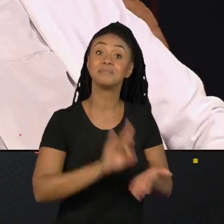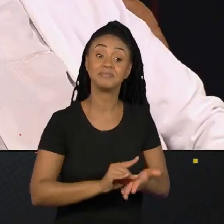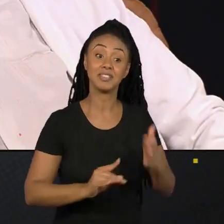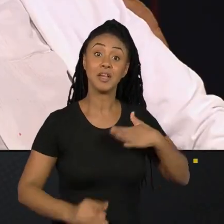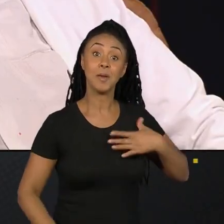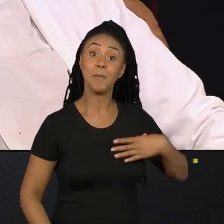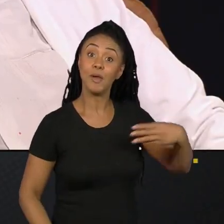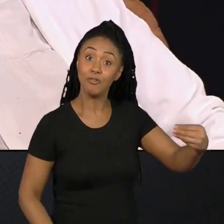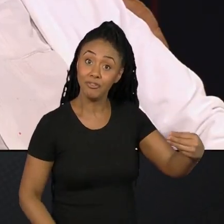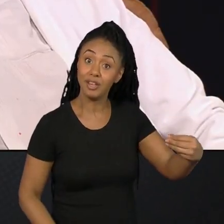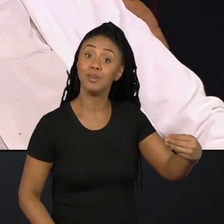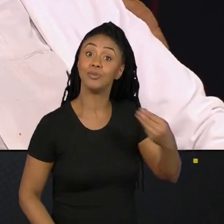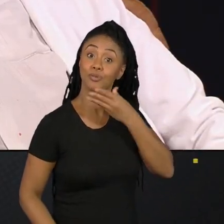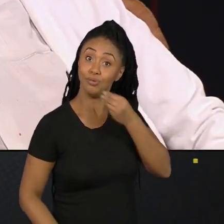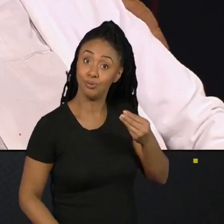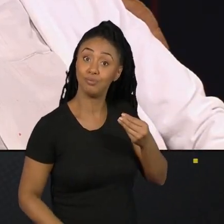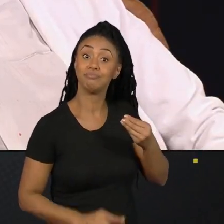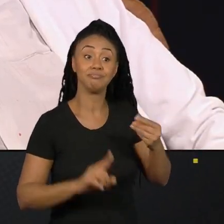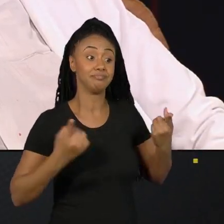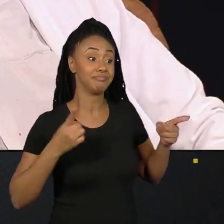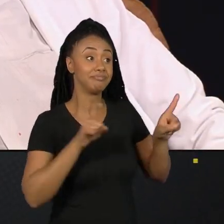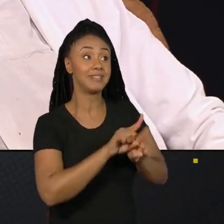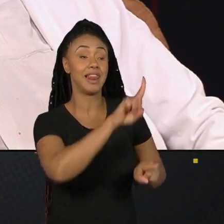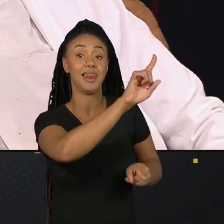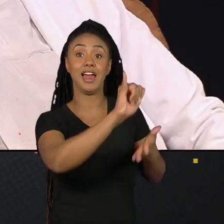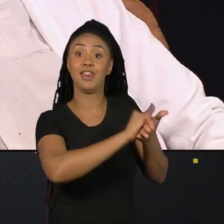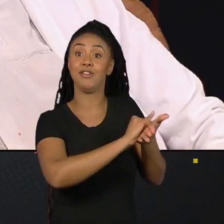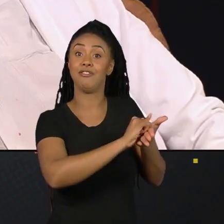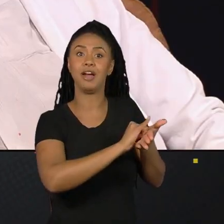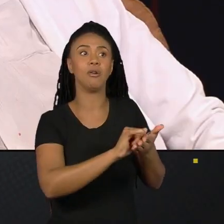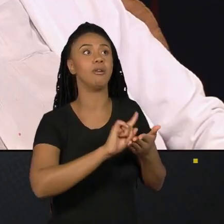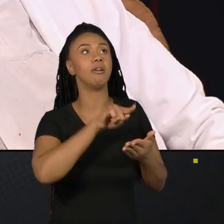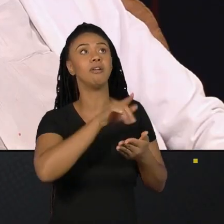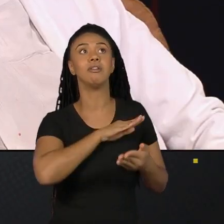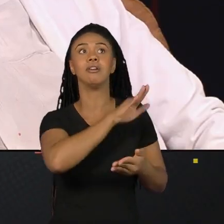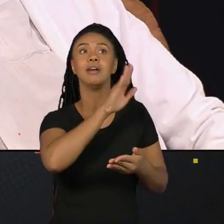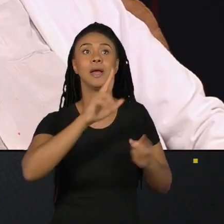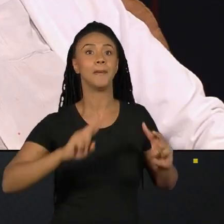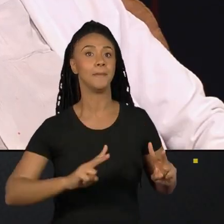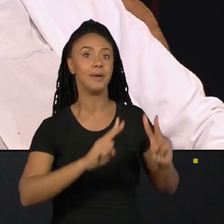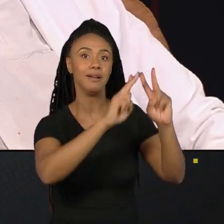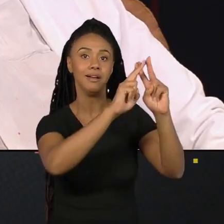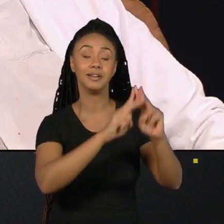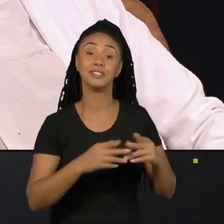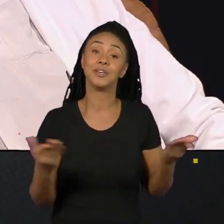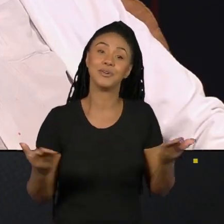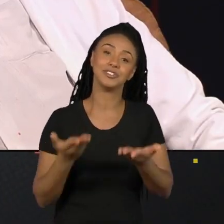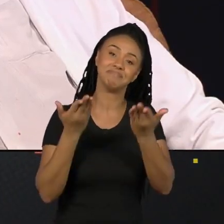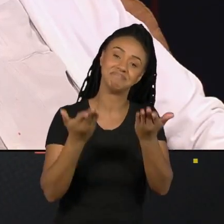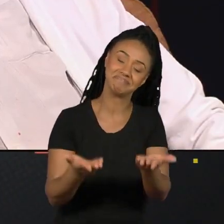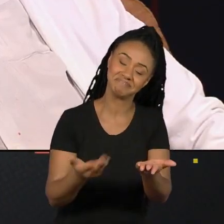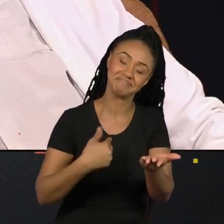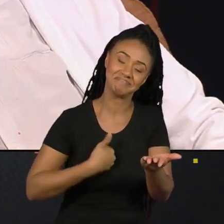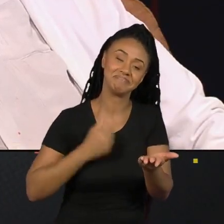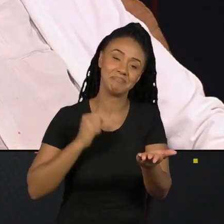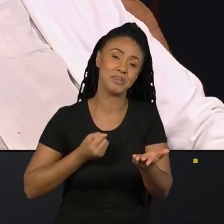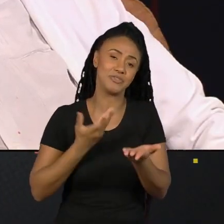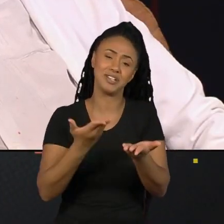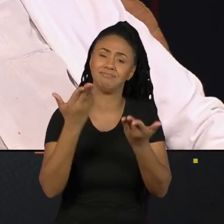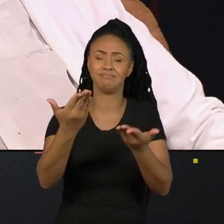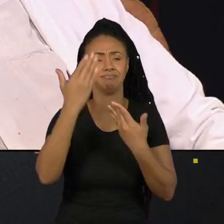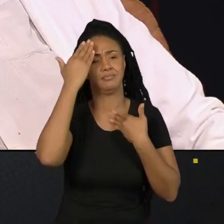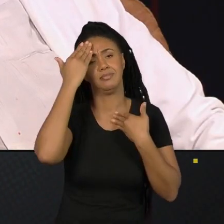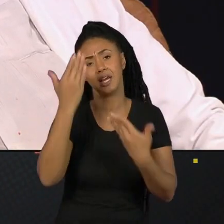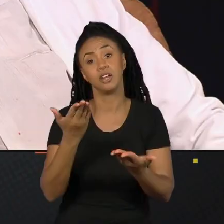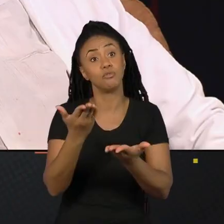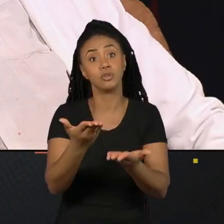filho. Olha só. Nova York, Paris. E hoje, Peti, eu posso dizer para você muito obrigado.